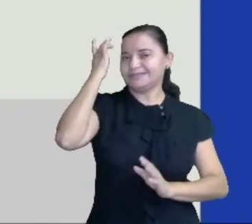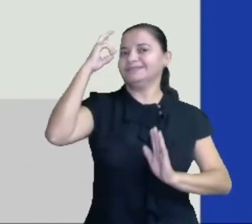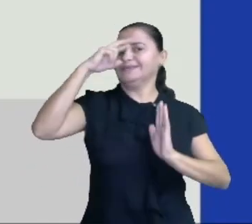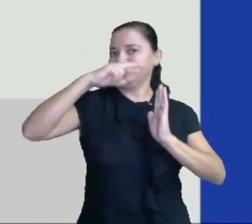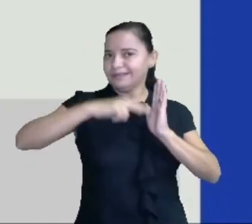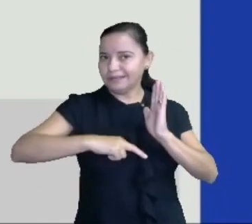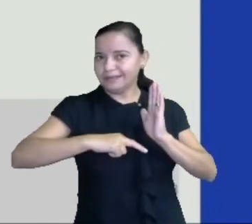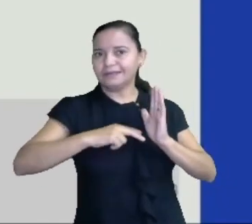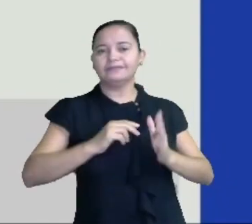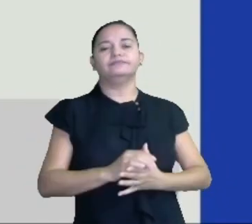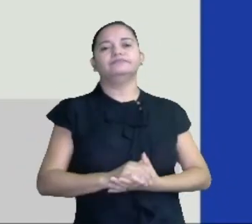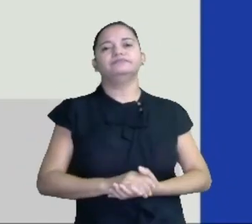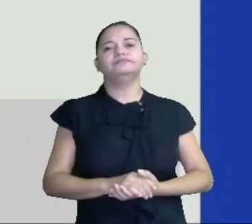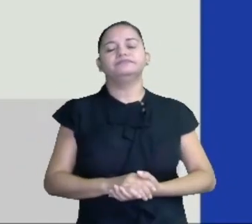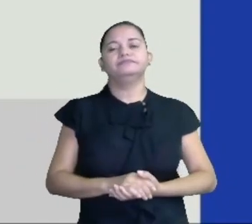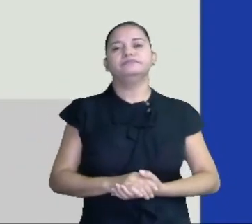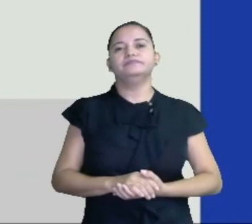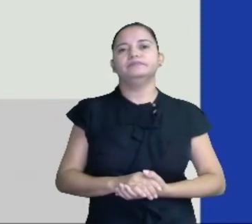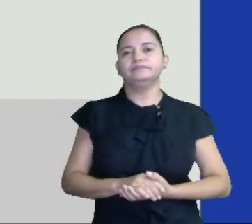gente?